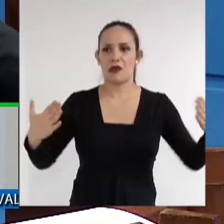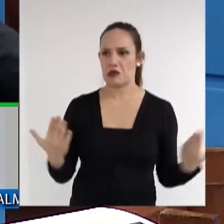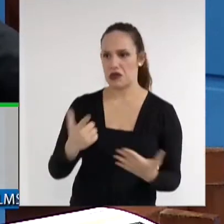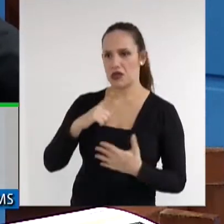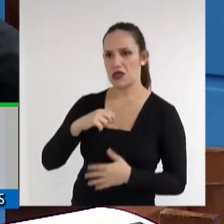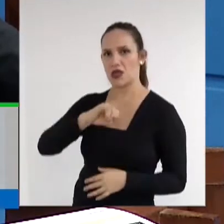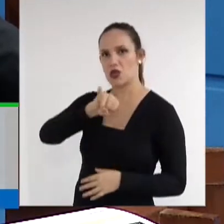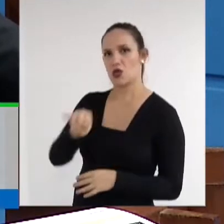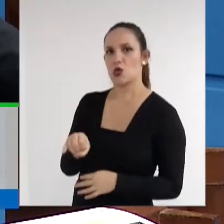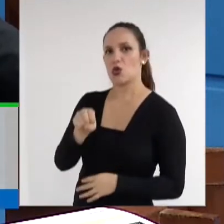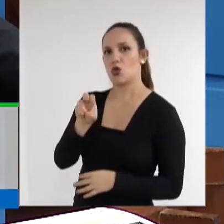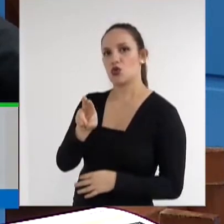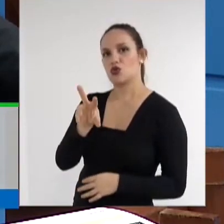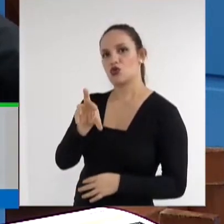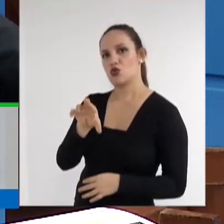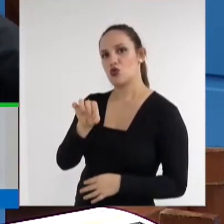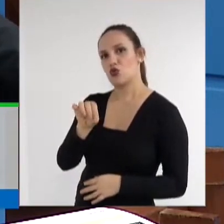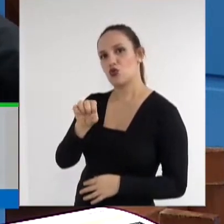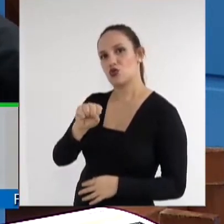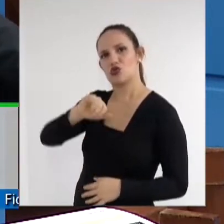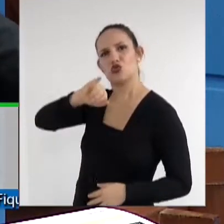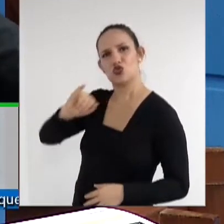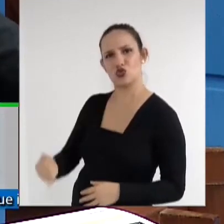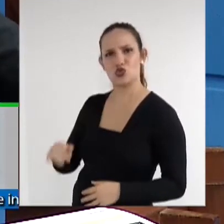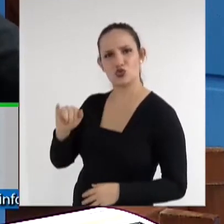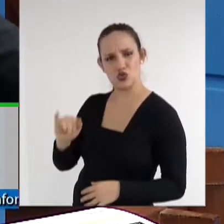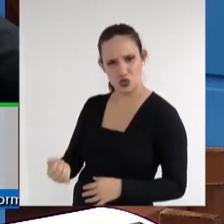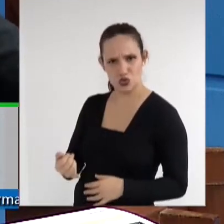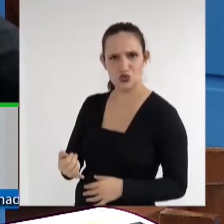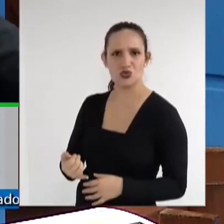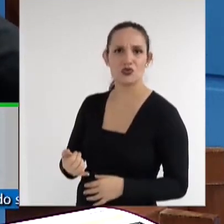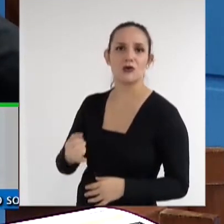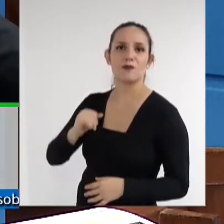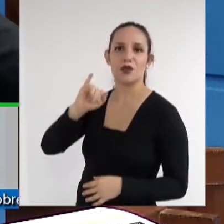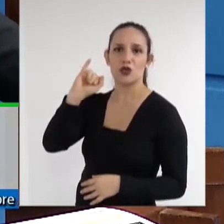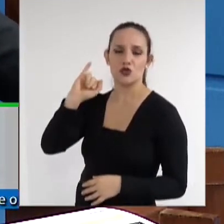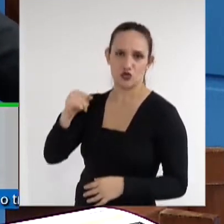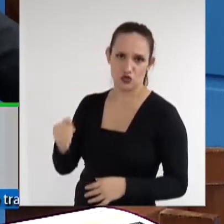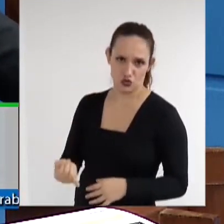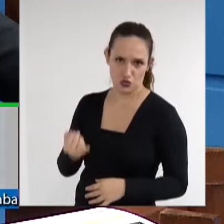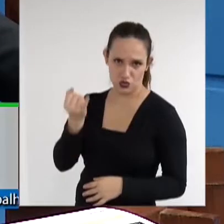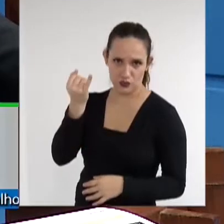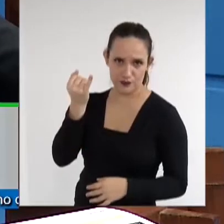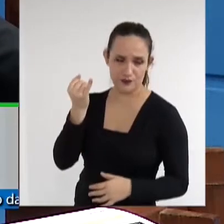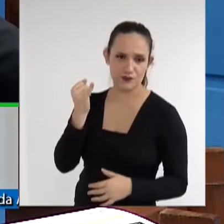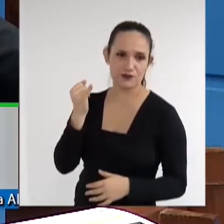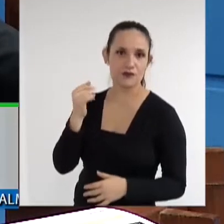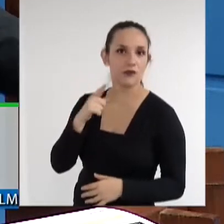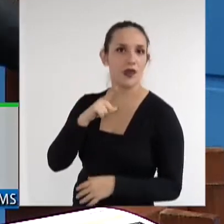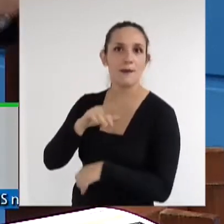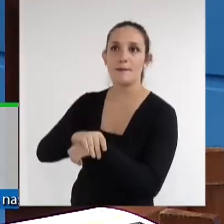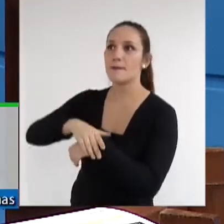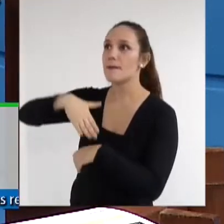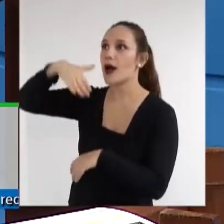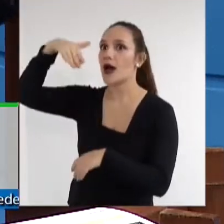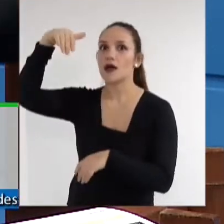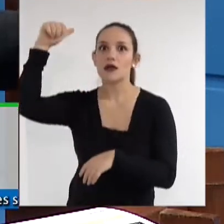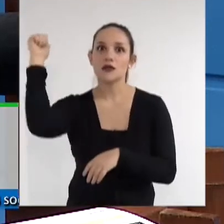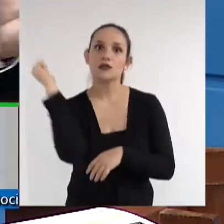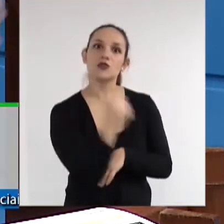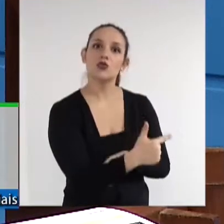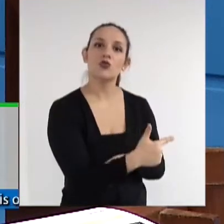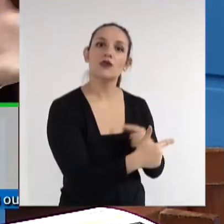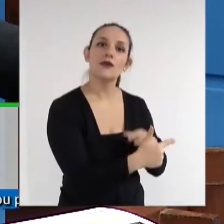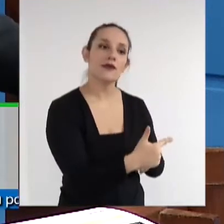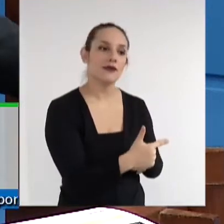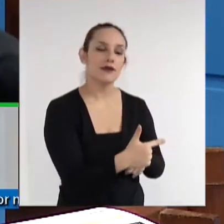da dívida pública, que gastam mais do que somando as